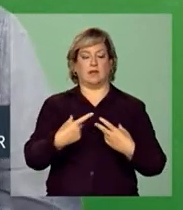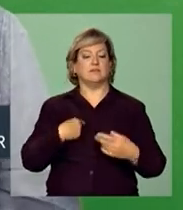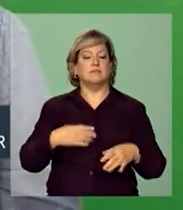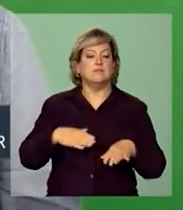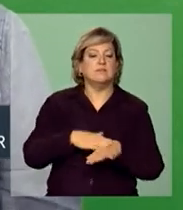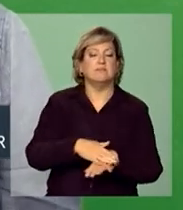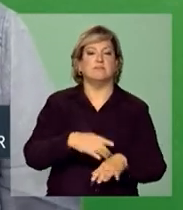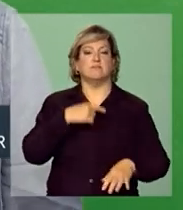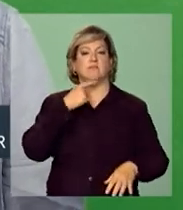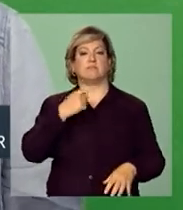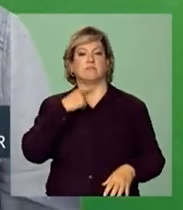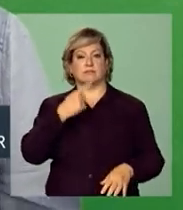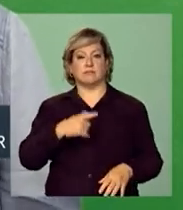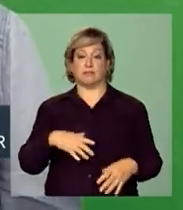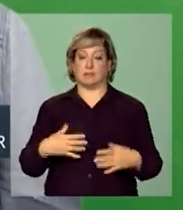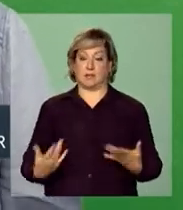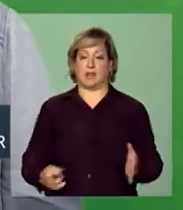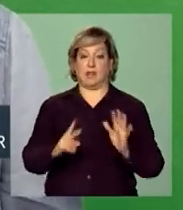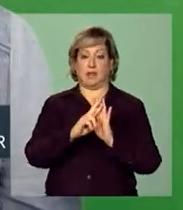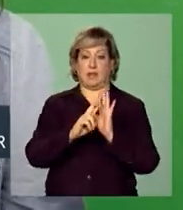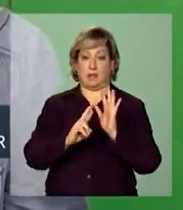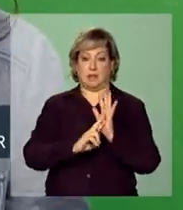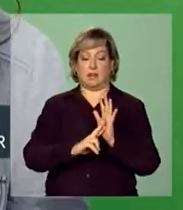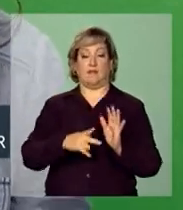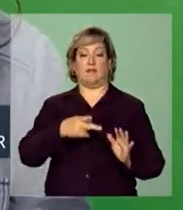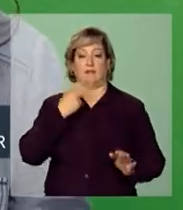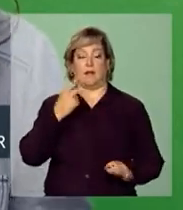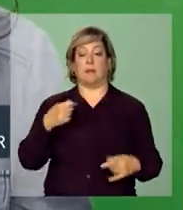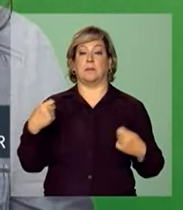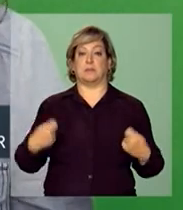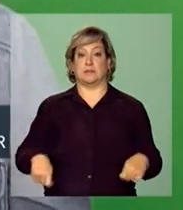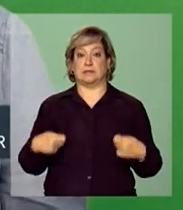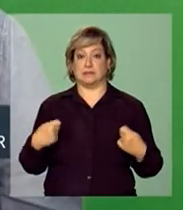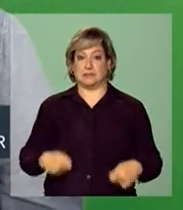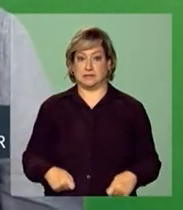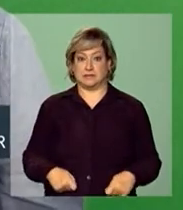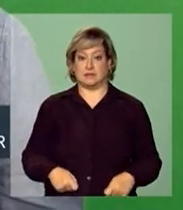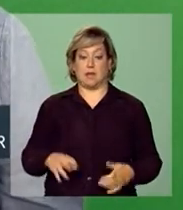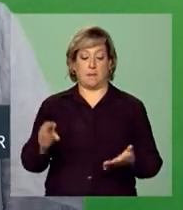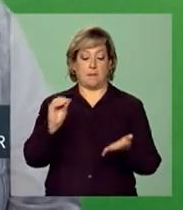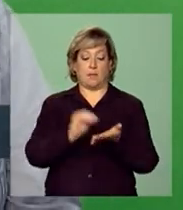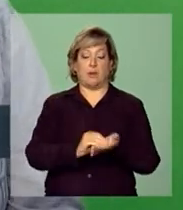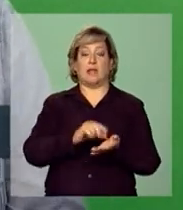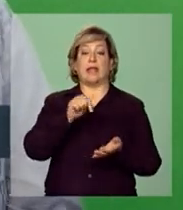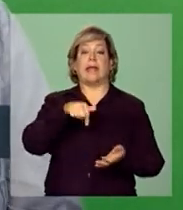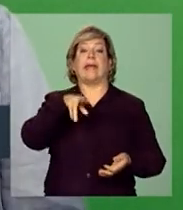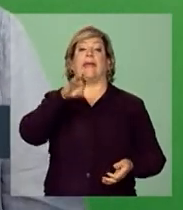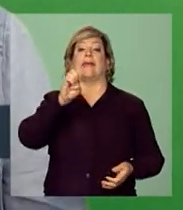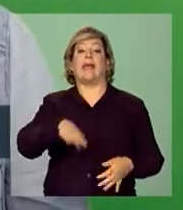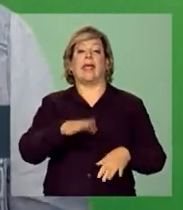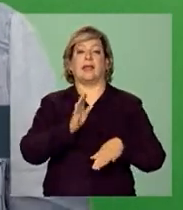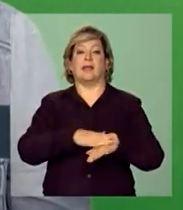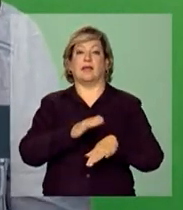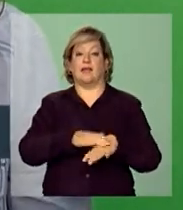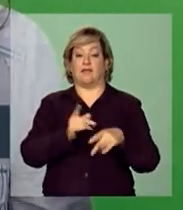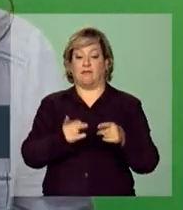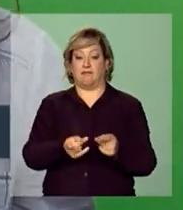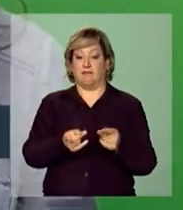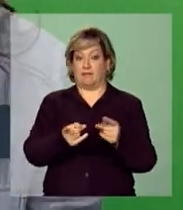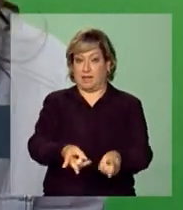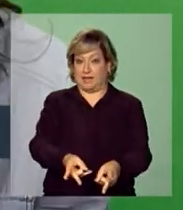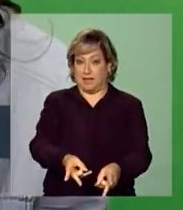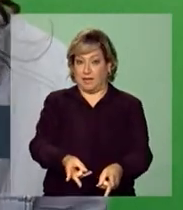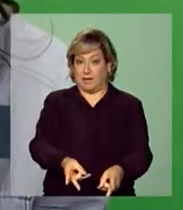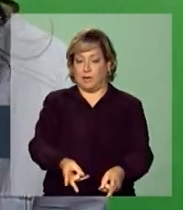a regulamentação determina que deve constar Quem está vendendo e criar um canal de